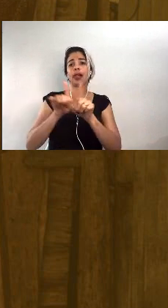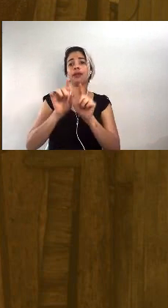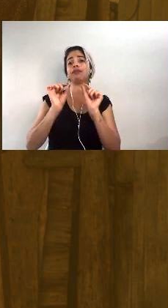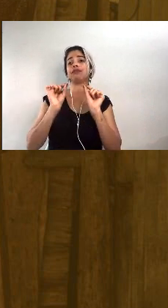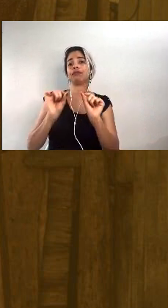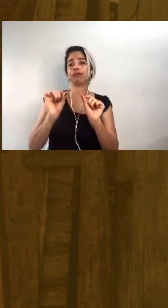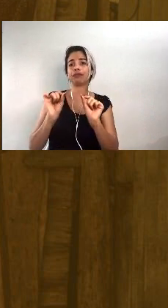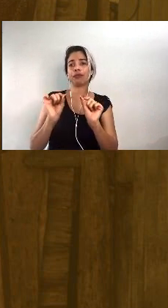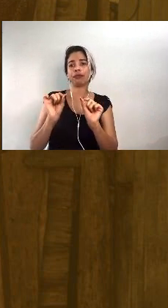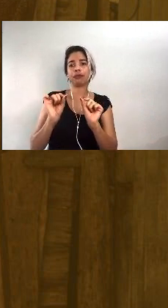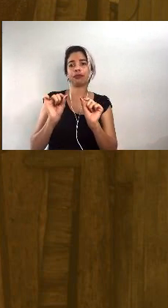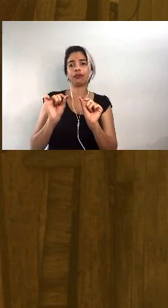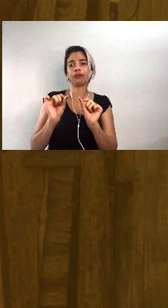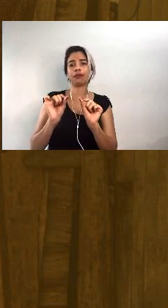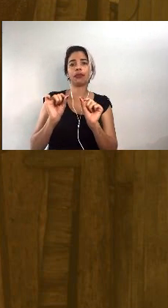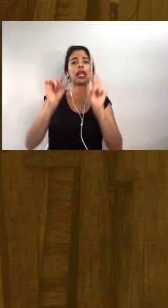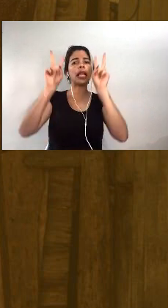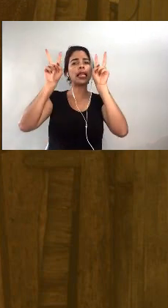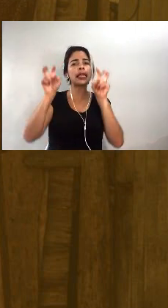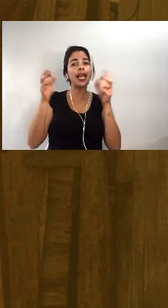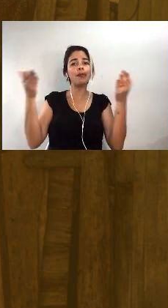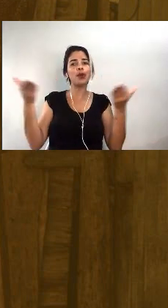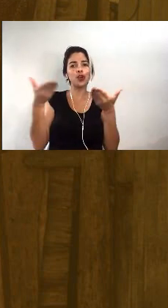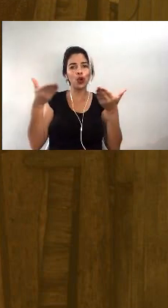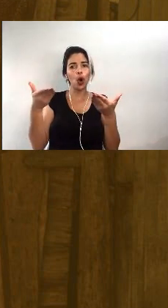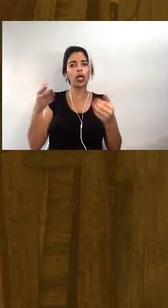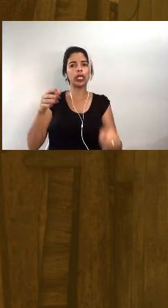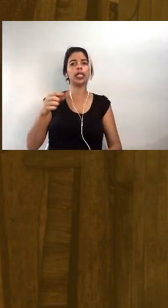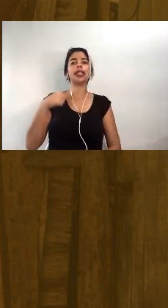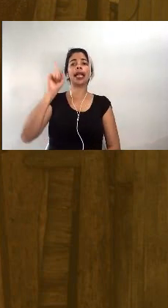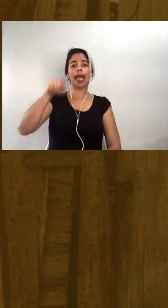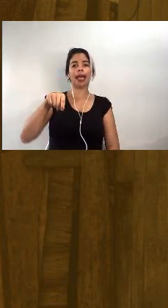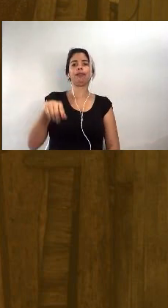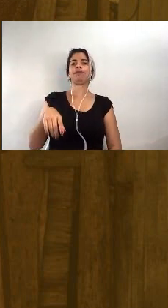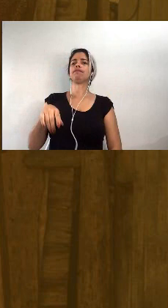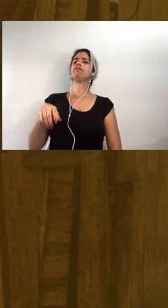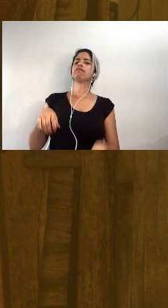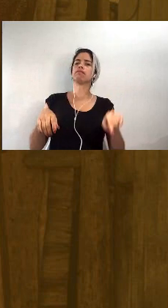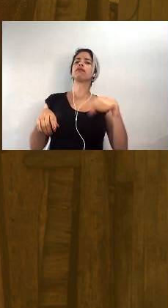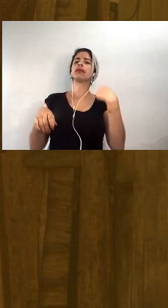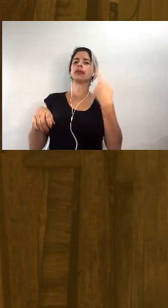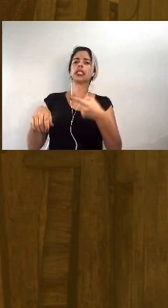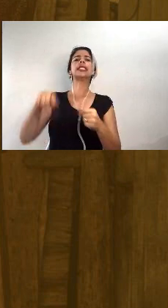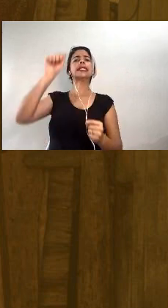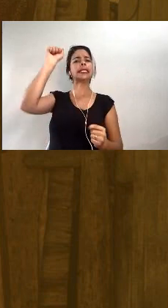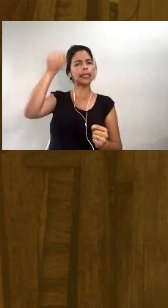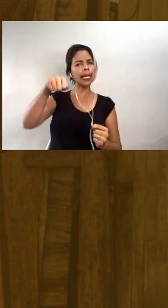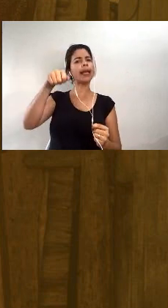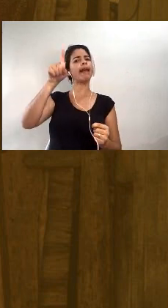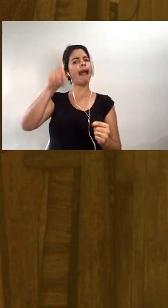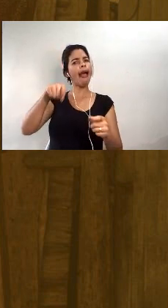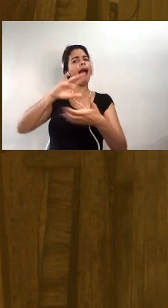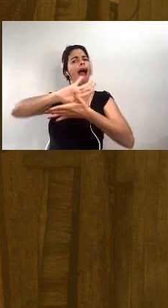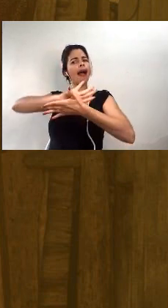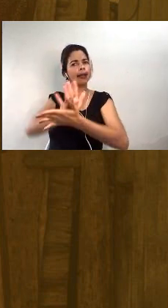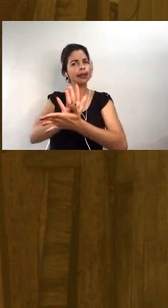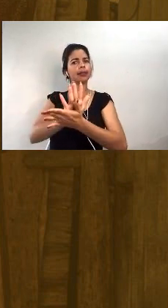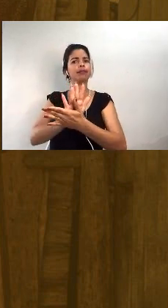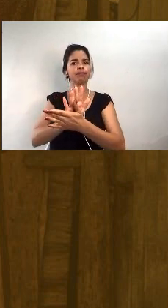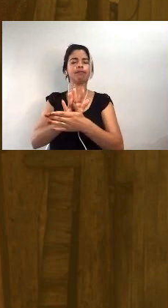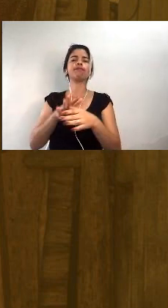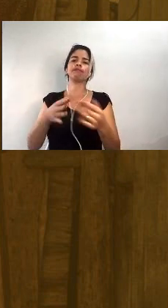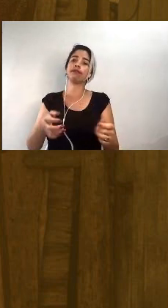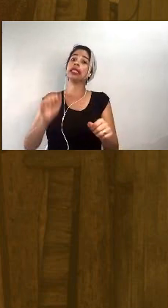então, o tema do dia de hoje é Sim, Nós Somos Racistas, e aí eu complementei, né, sim, há